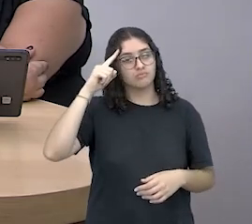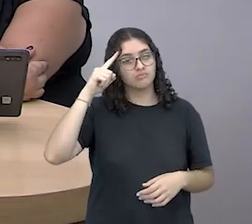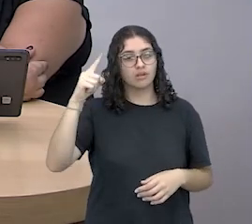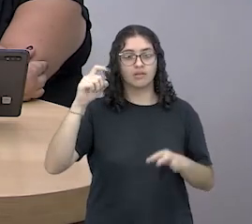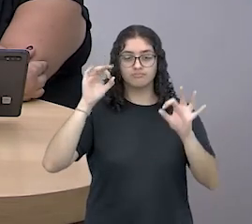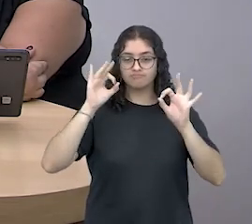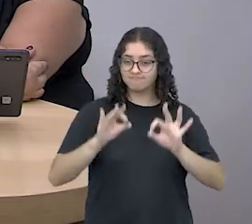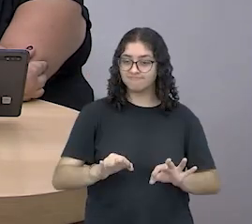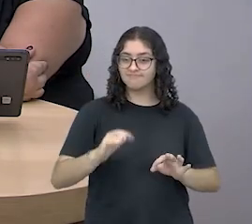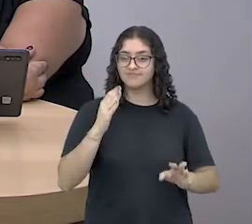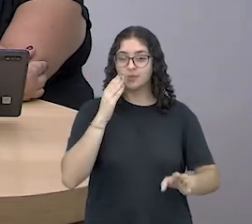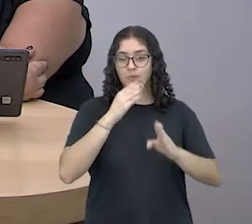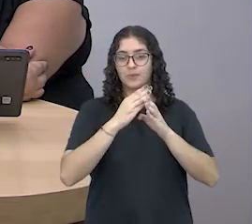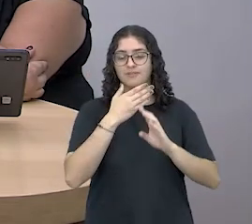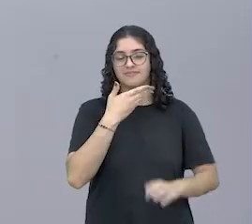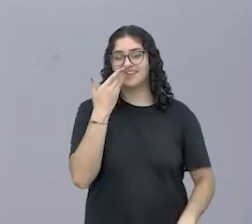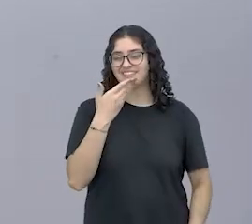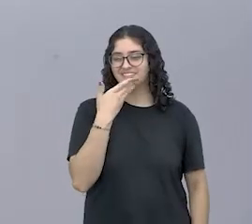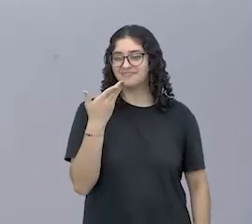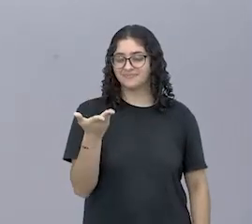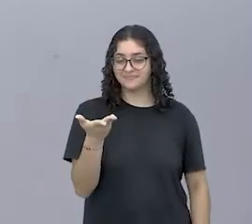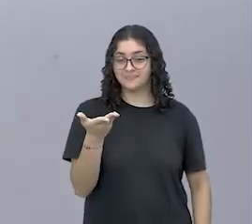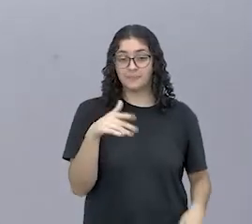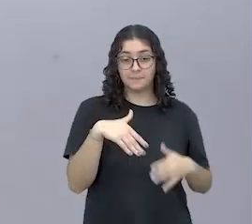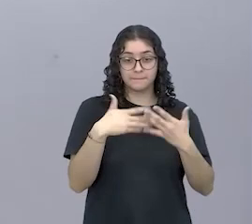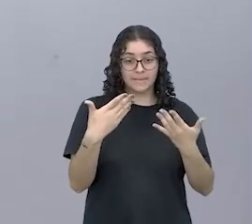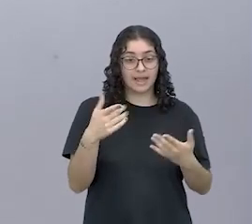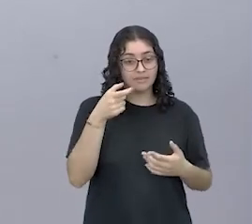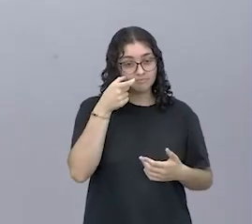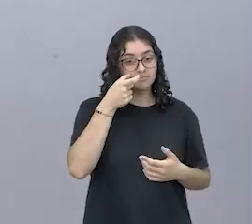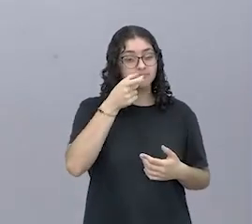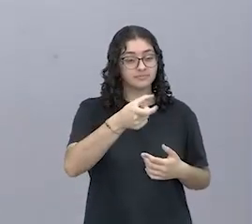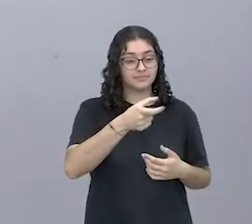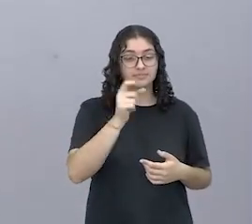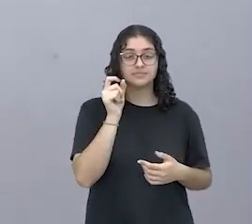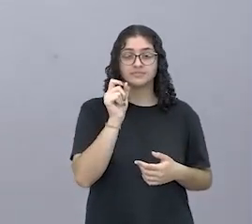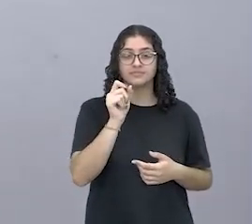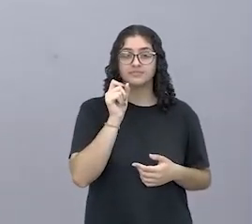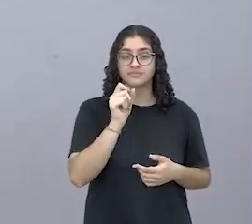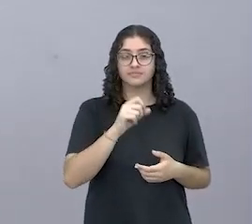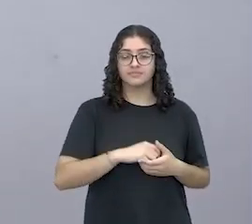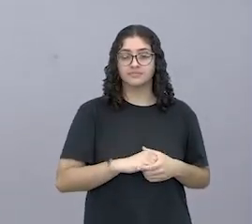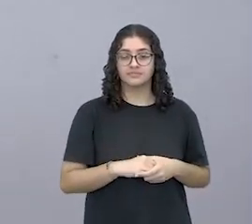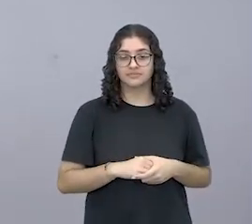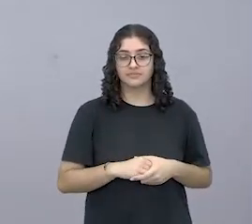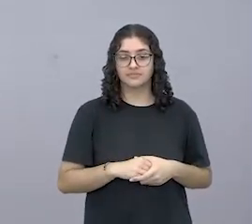daí a gente acha melhor, mas é interessante que a gente